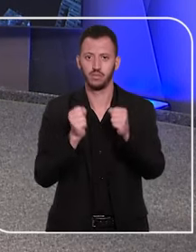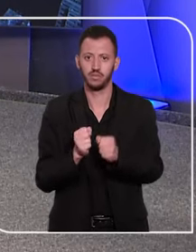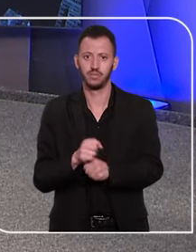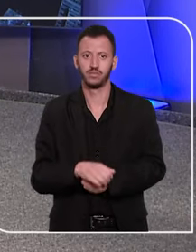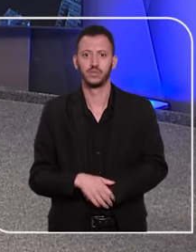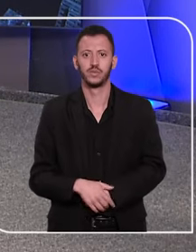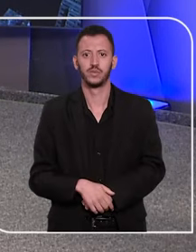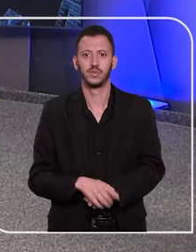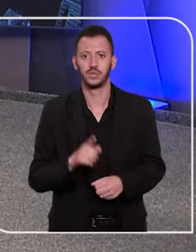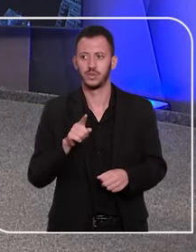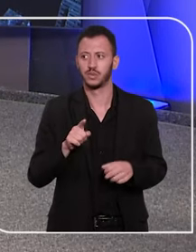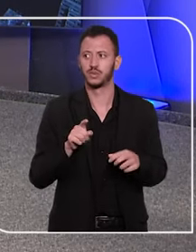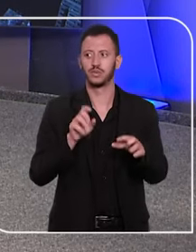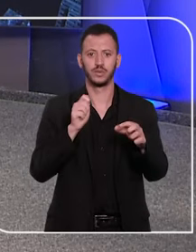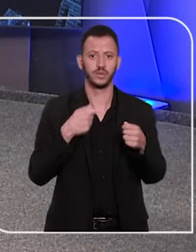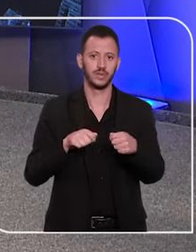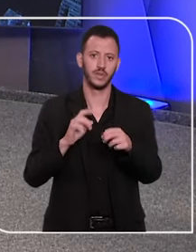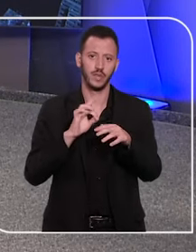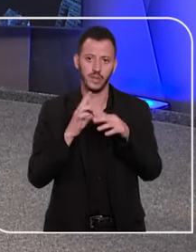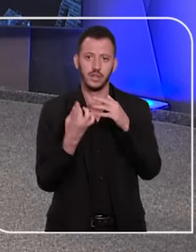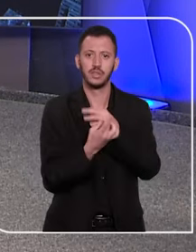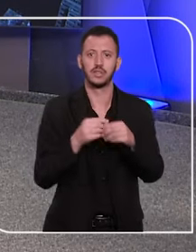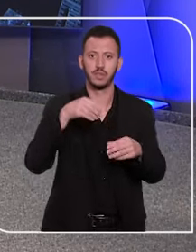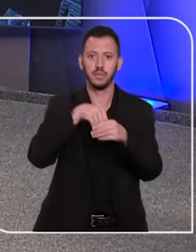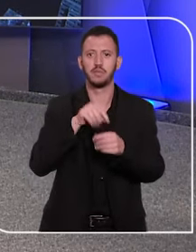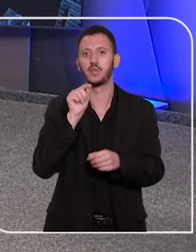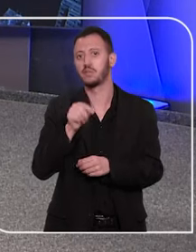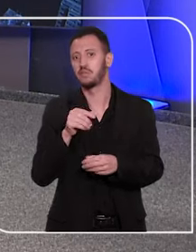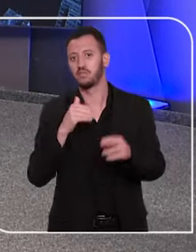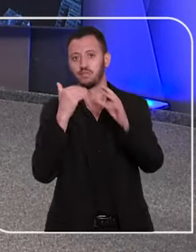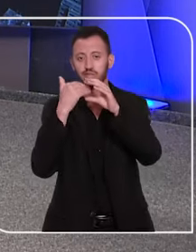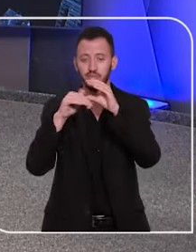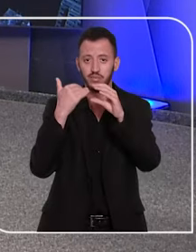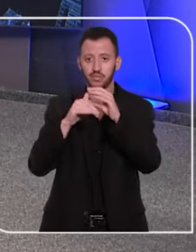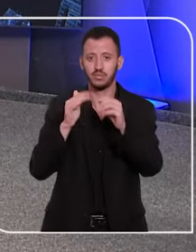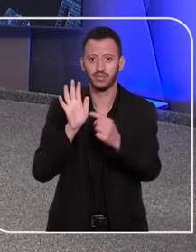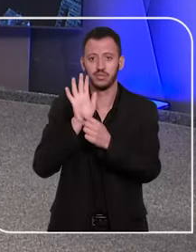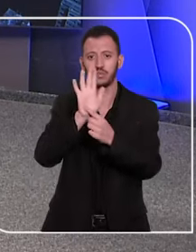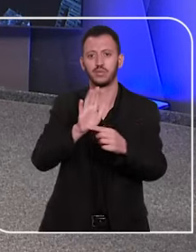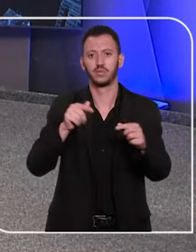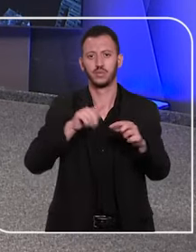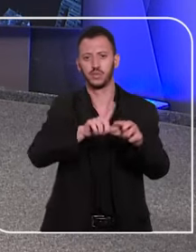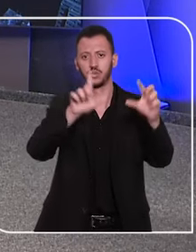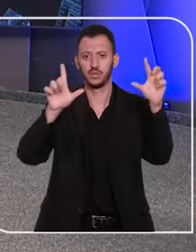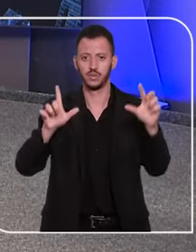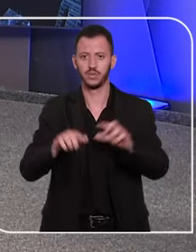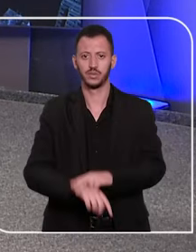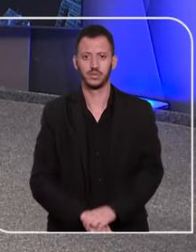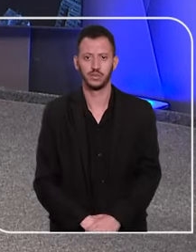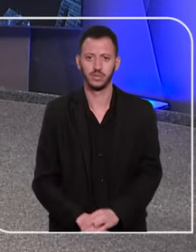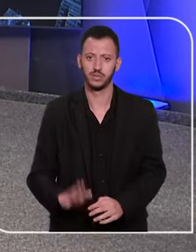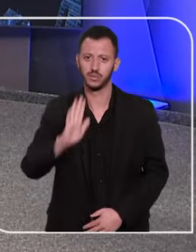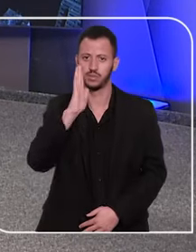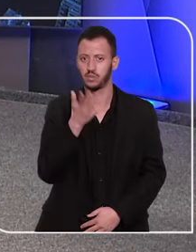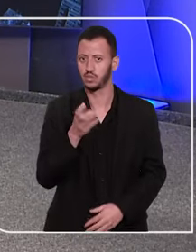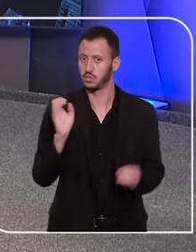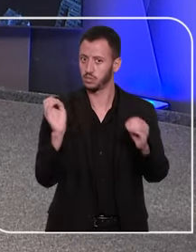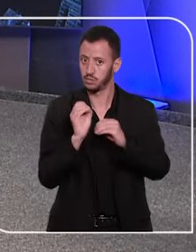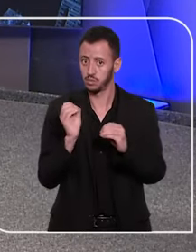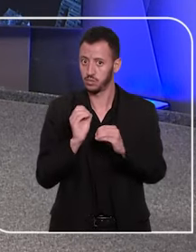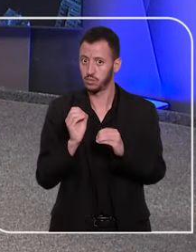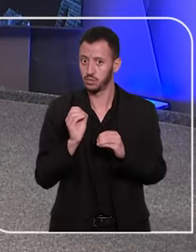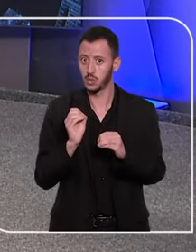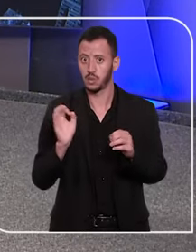devem encaminhar os arquivos digitais da apresentação para o e-mail que está aparecendo aqui no telão